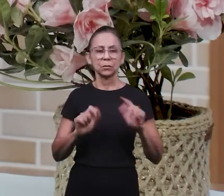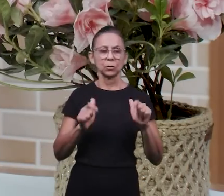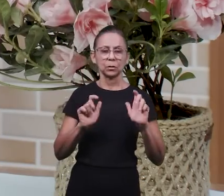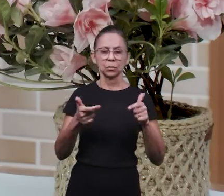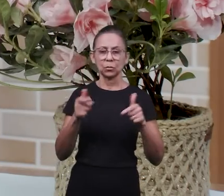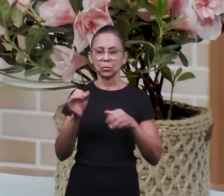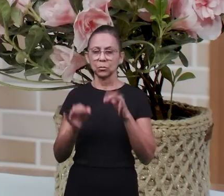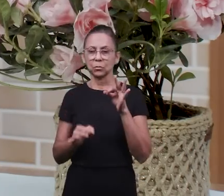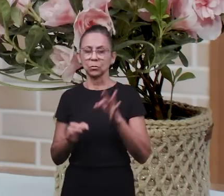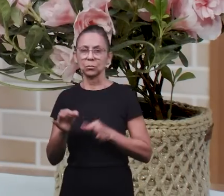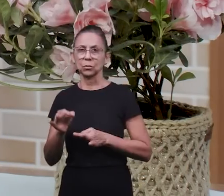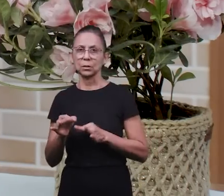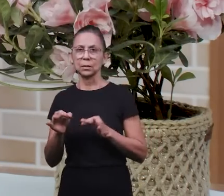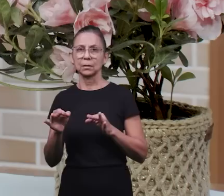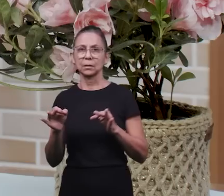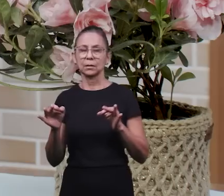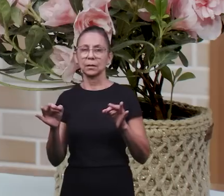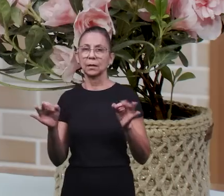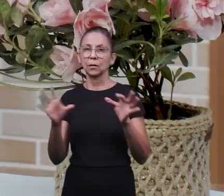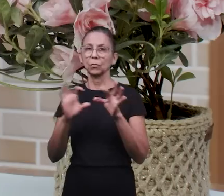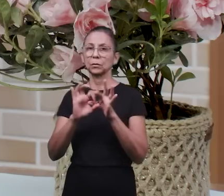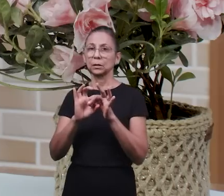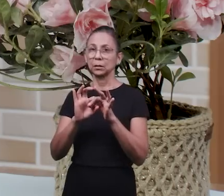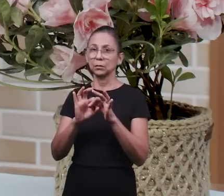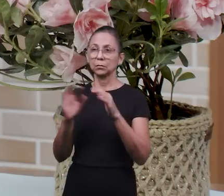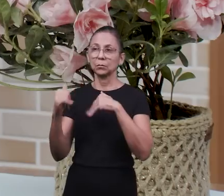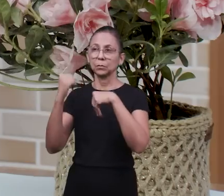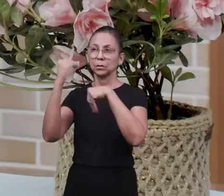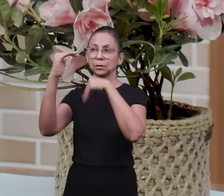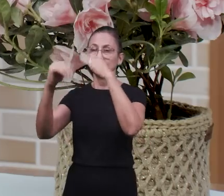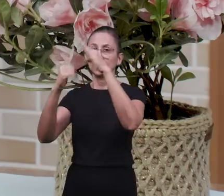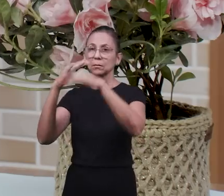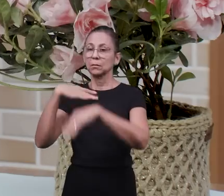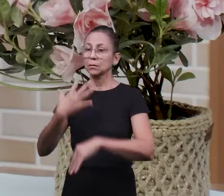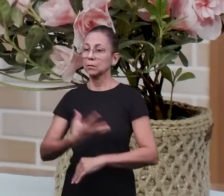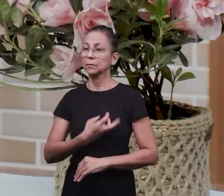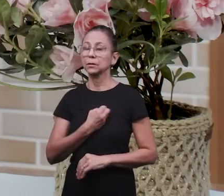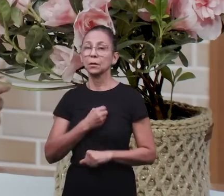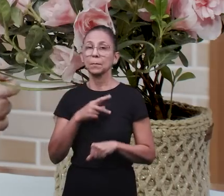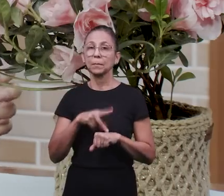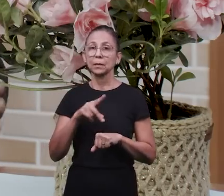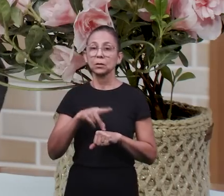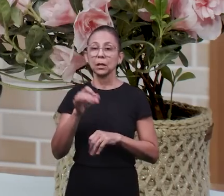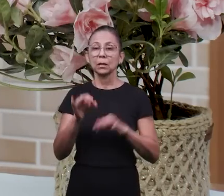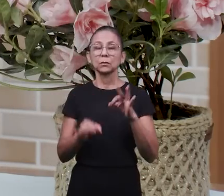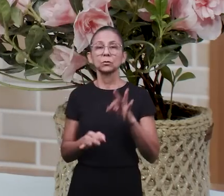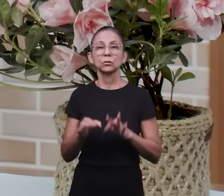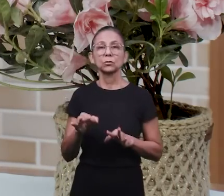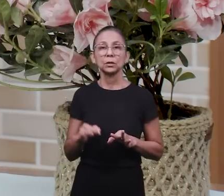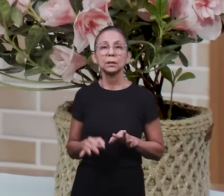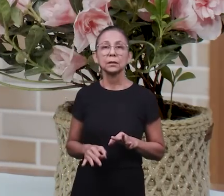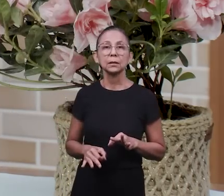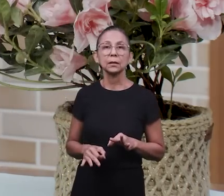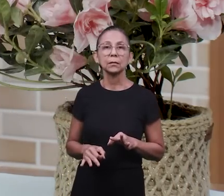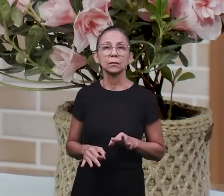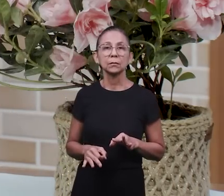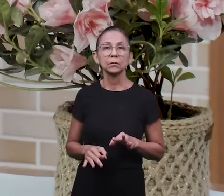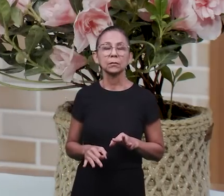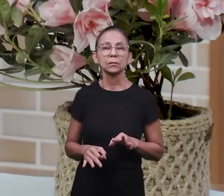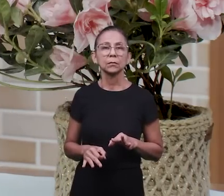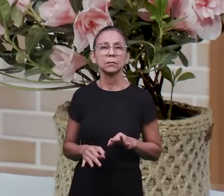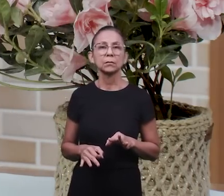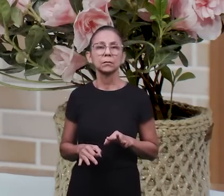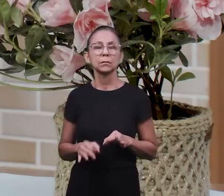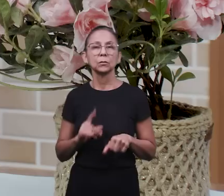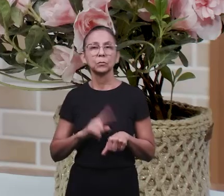de justiça estão ligados ao processo de salvação em nós. Praticar a justiça fala da prática do clamor pelo sangue